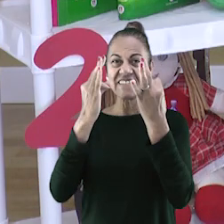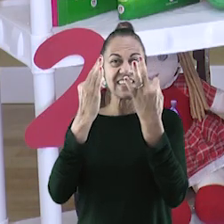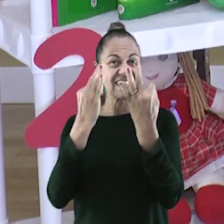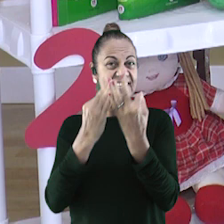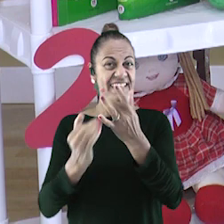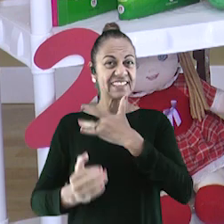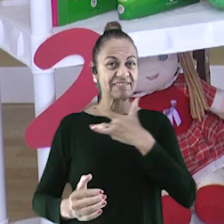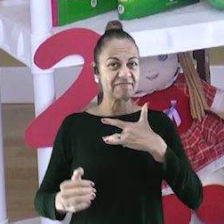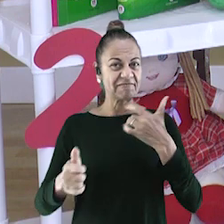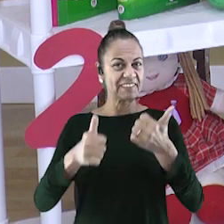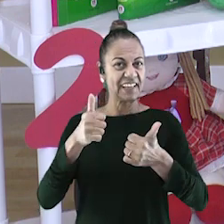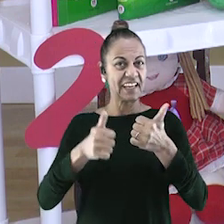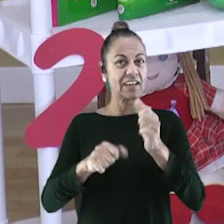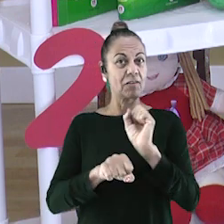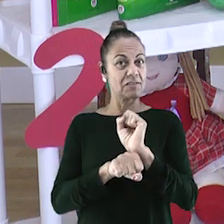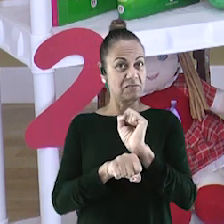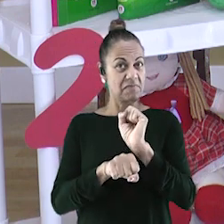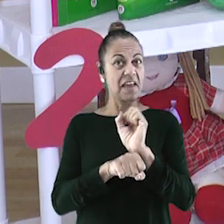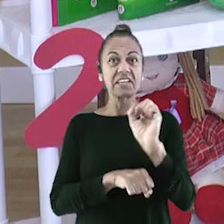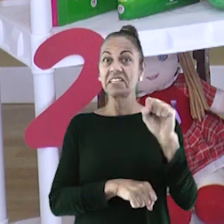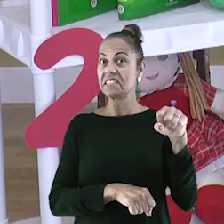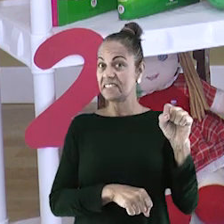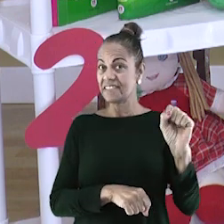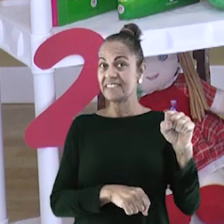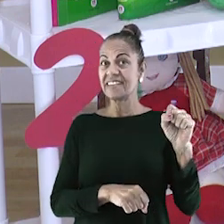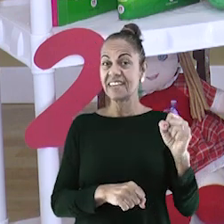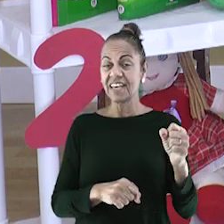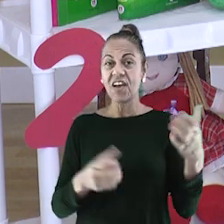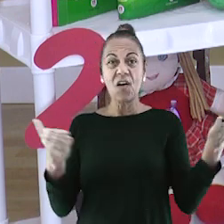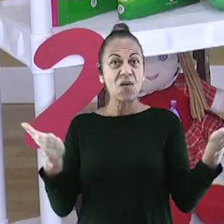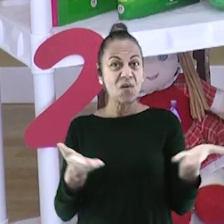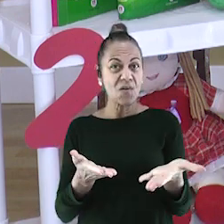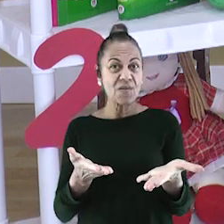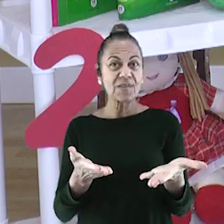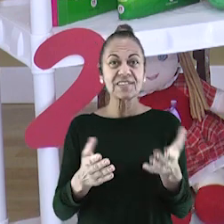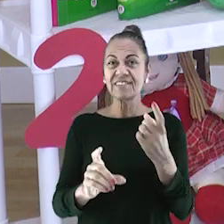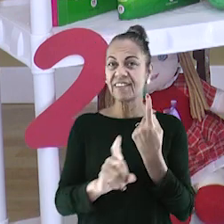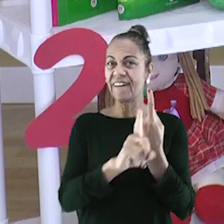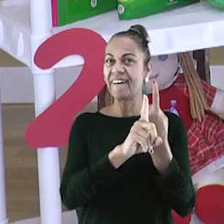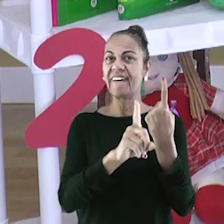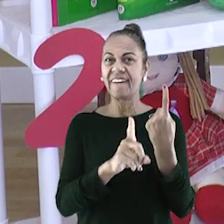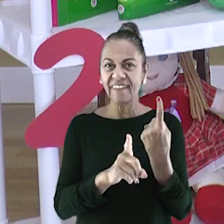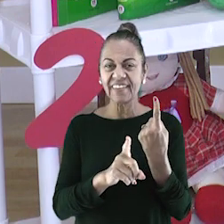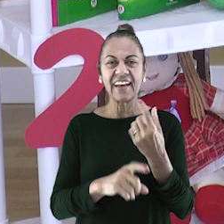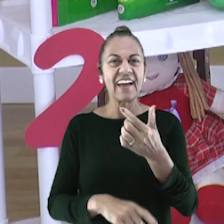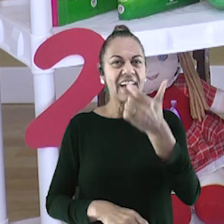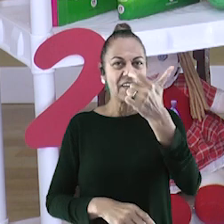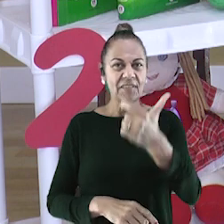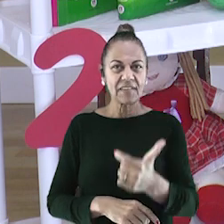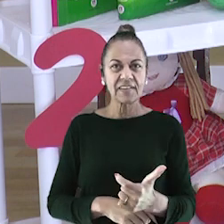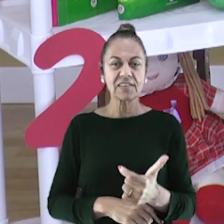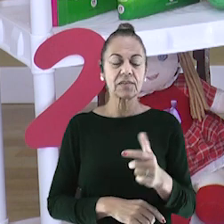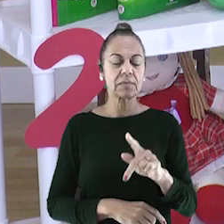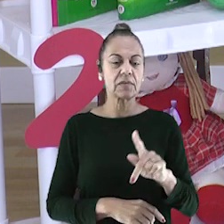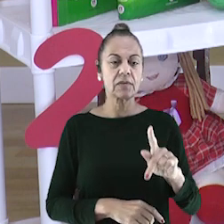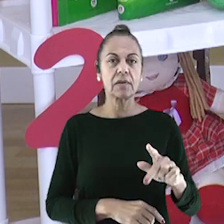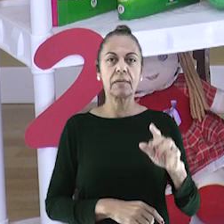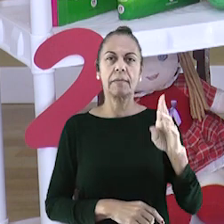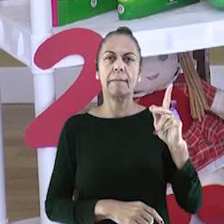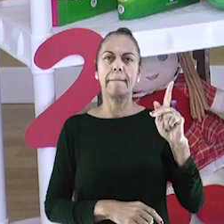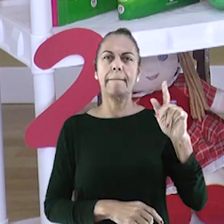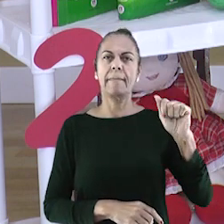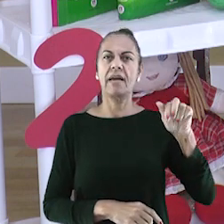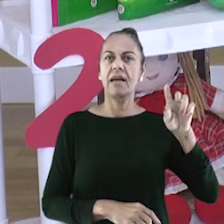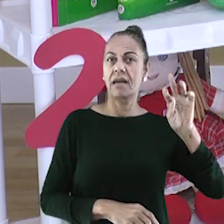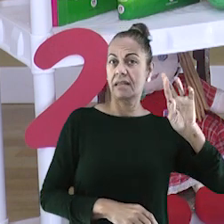Família, tudo bem com vocês? Espero que sim! Vamos hoje para mais um encontro. Eu sou a professora Patrícia, da Educação Infantil, e